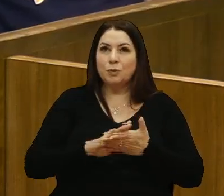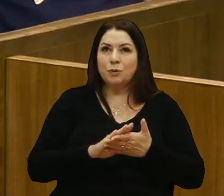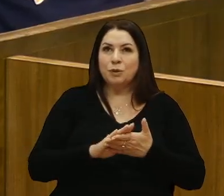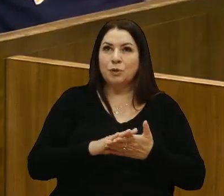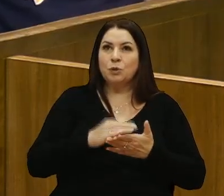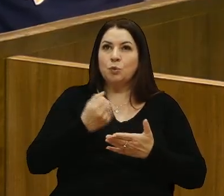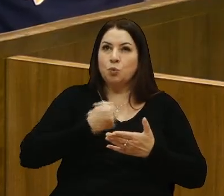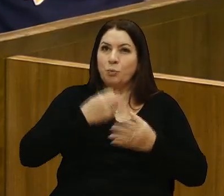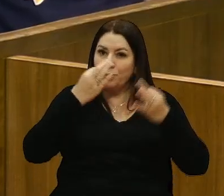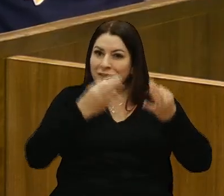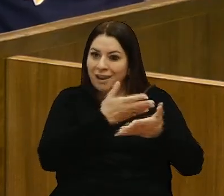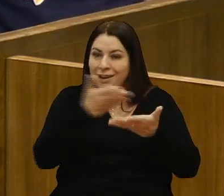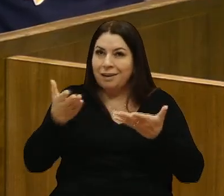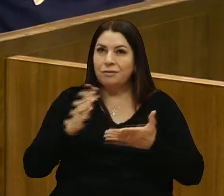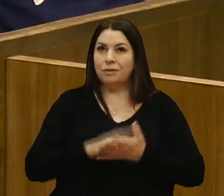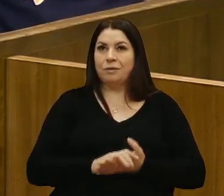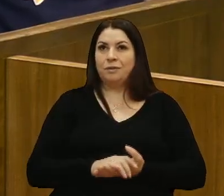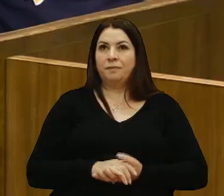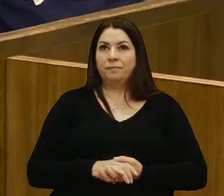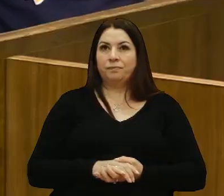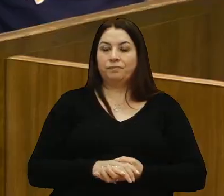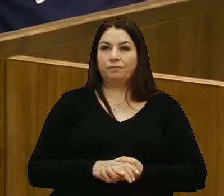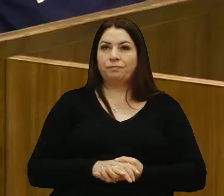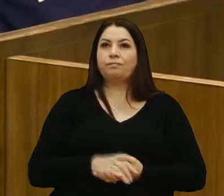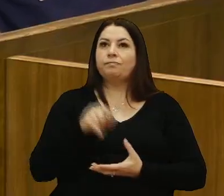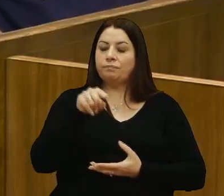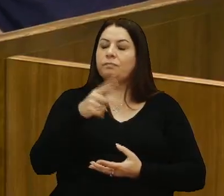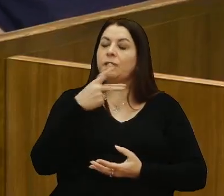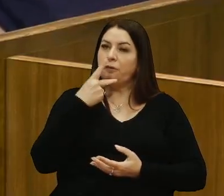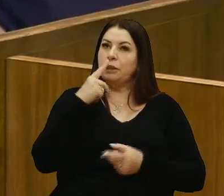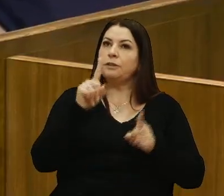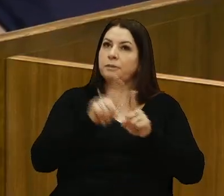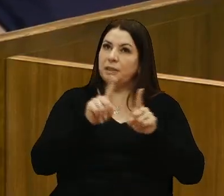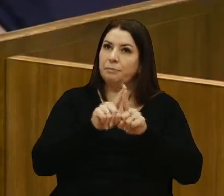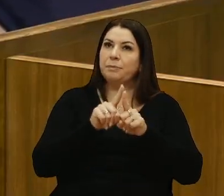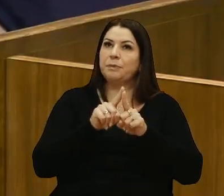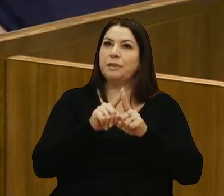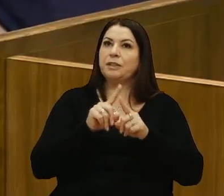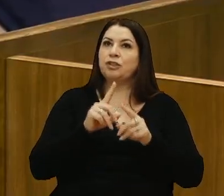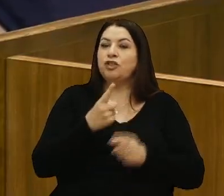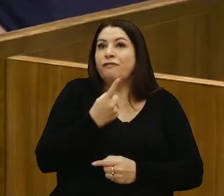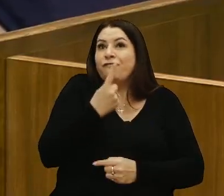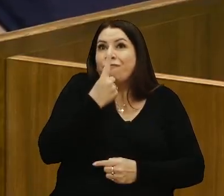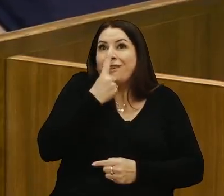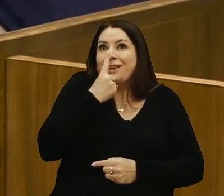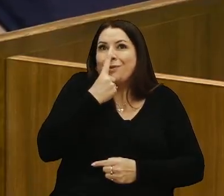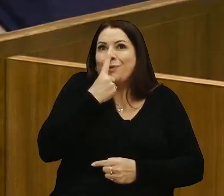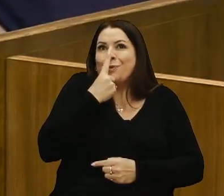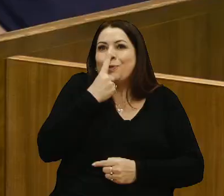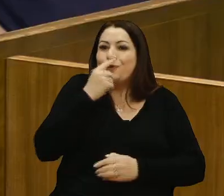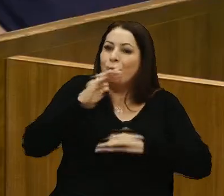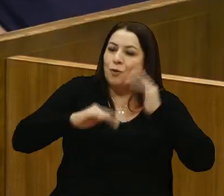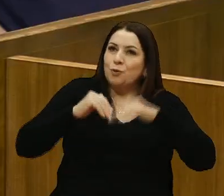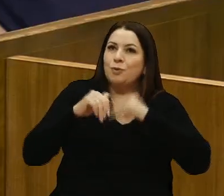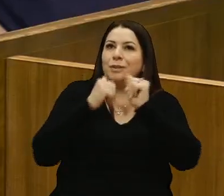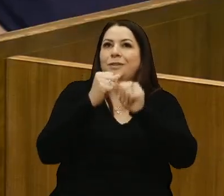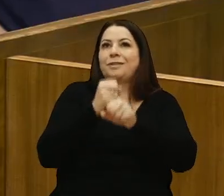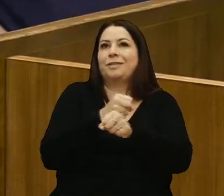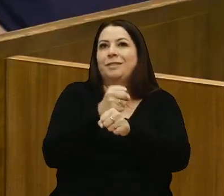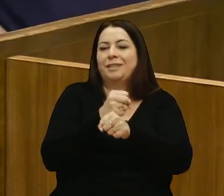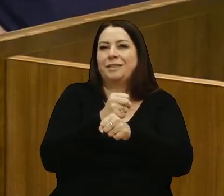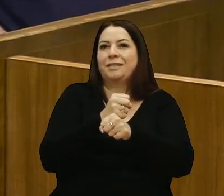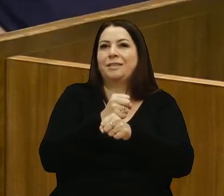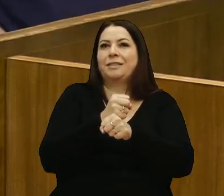número satisfatório? Estamos falando também de vínculos que foram construídos ao longo dos anos,